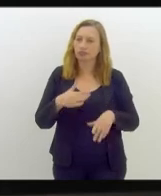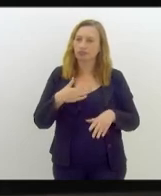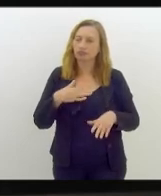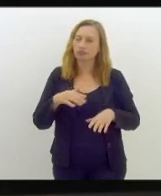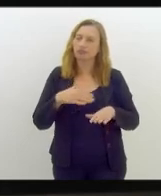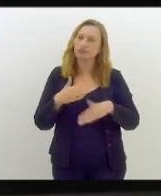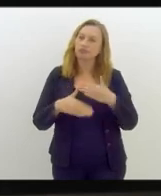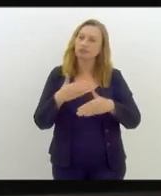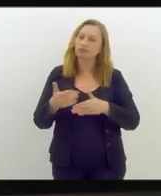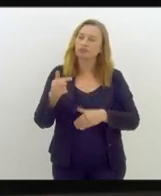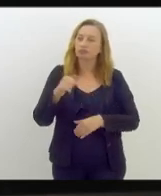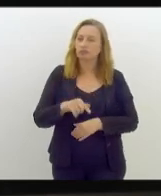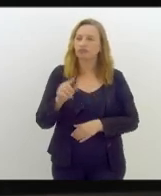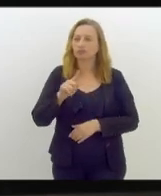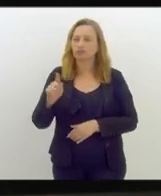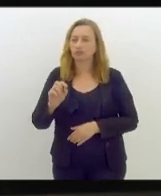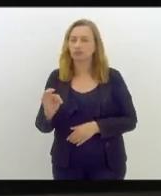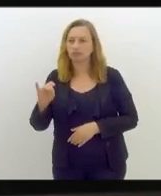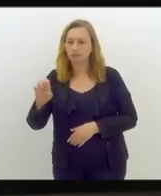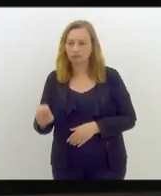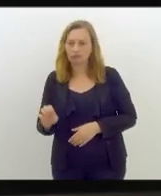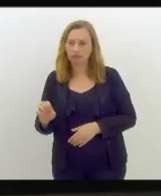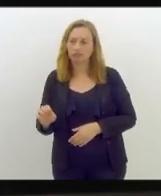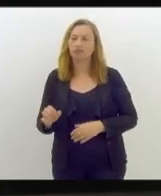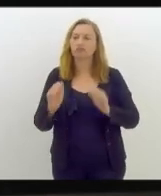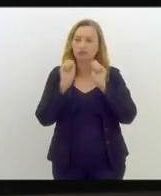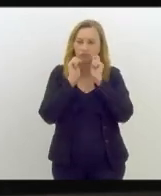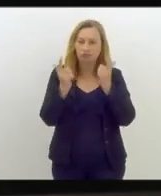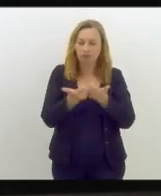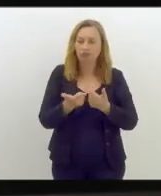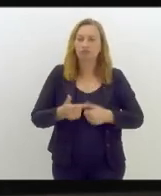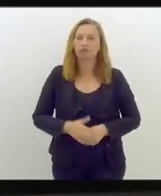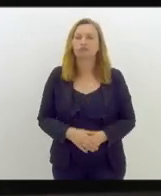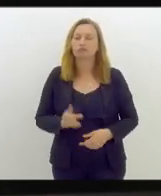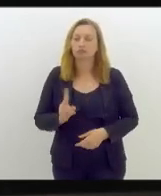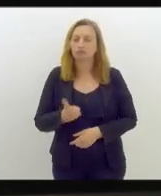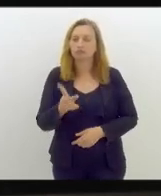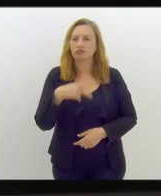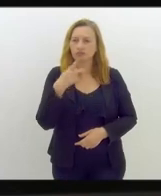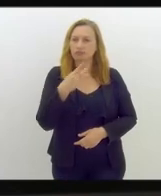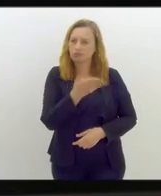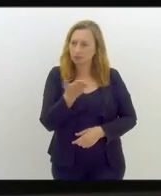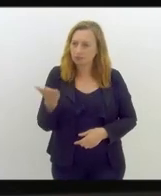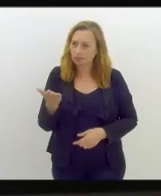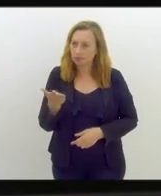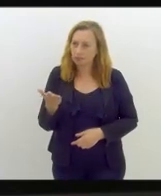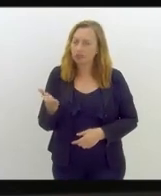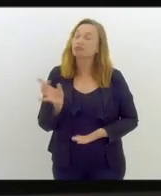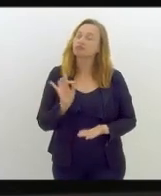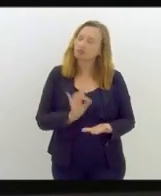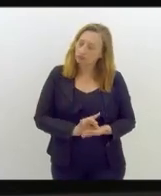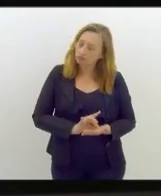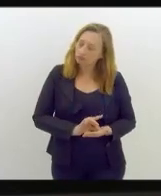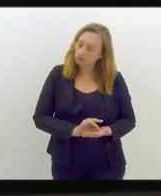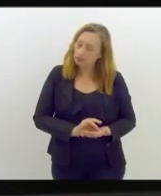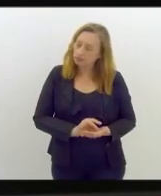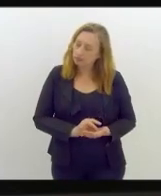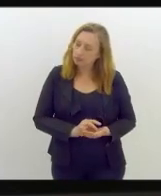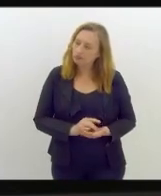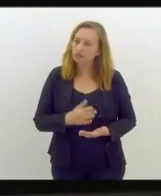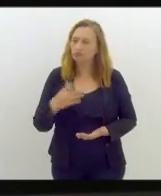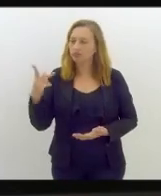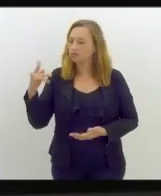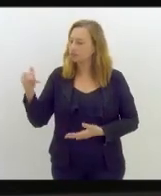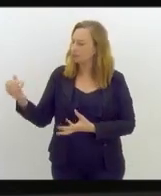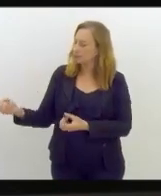aqui na Zona Oeste e desenvolvo aqui na Assembleia Legislativa. E sempre falando para vocês a verdade, como meu pai me